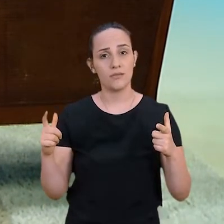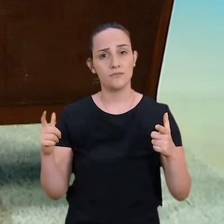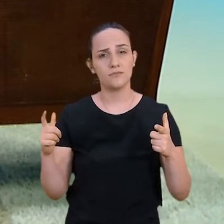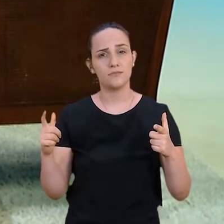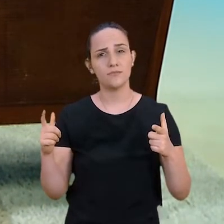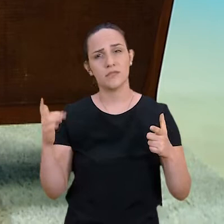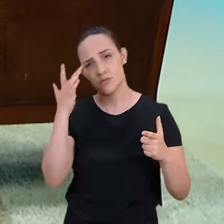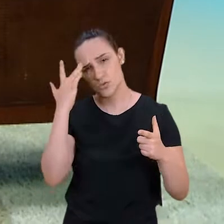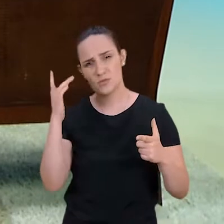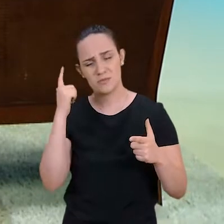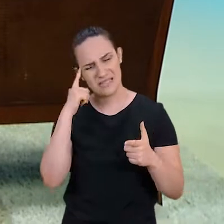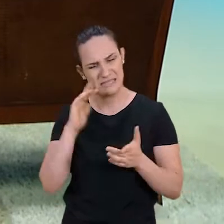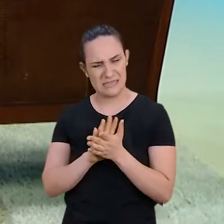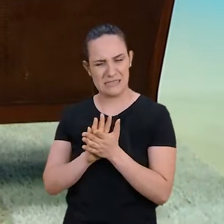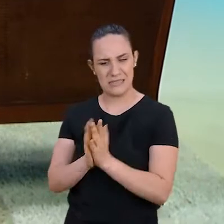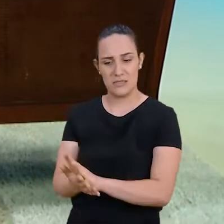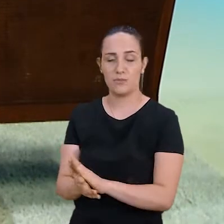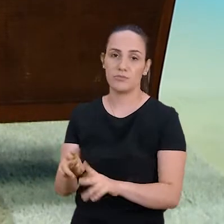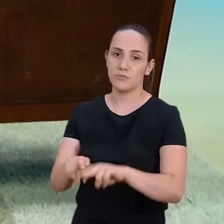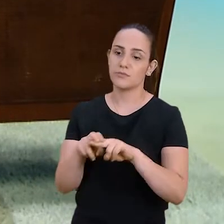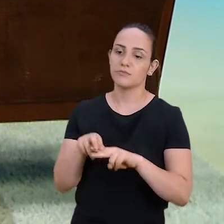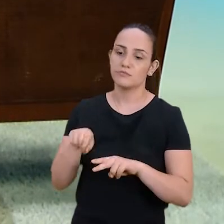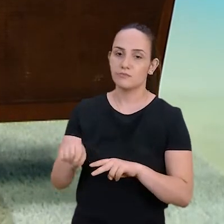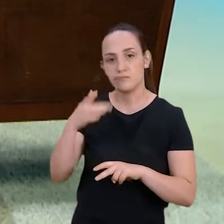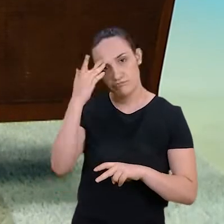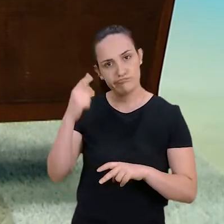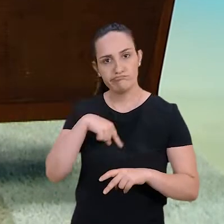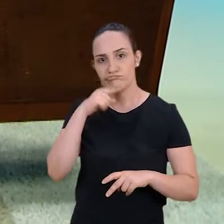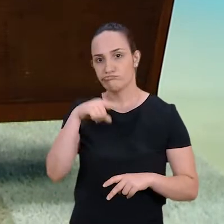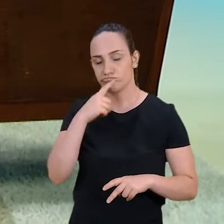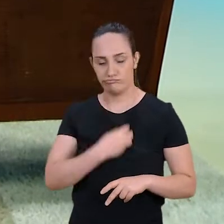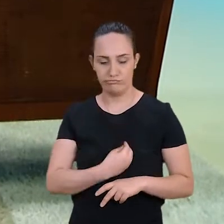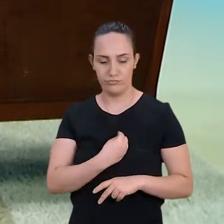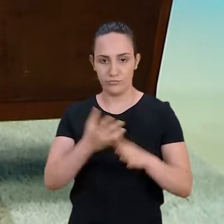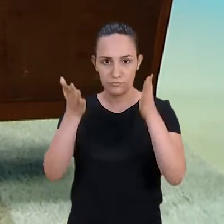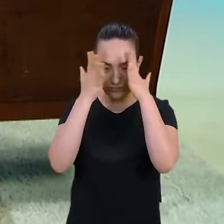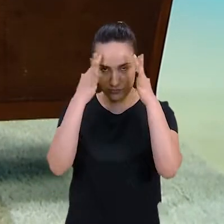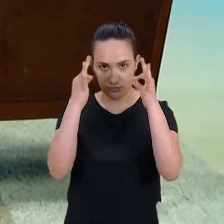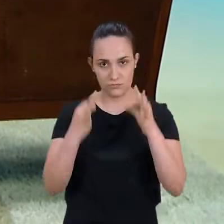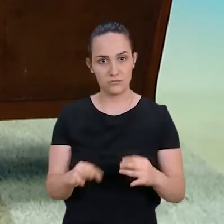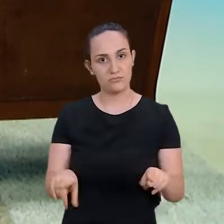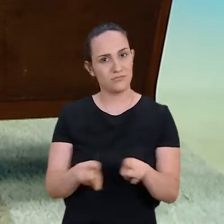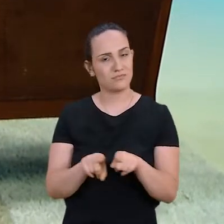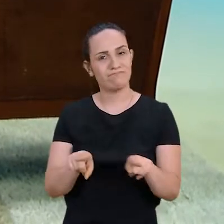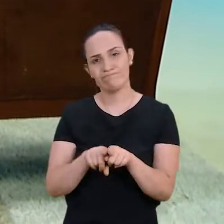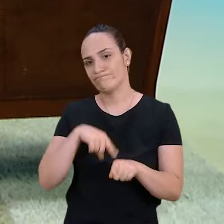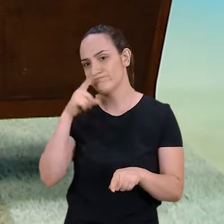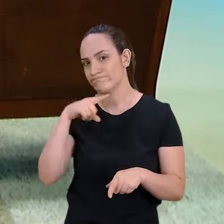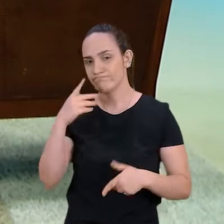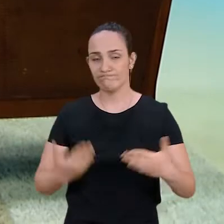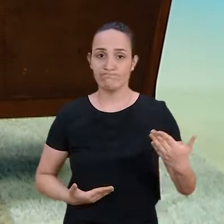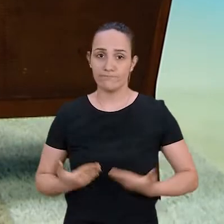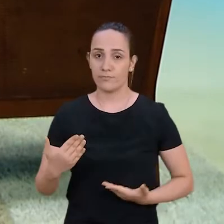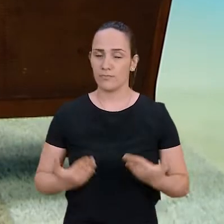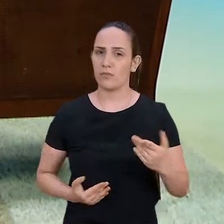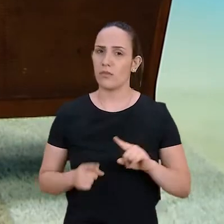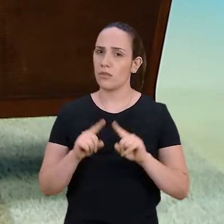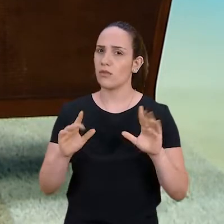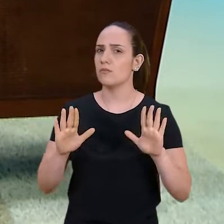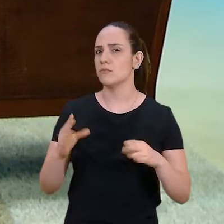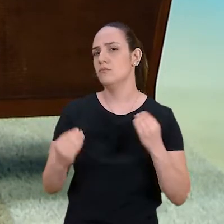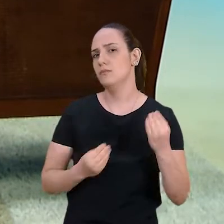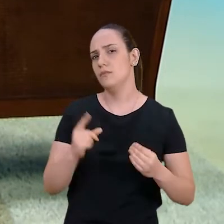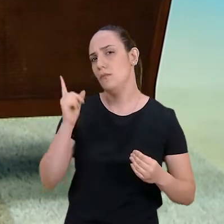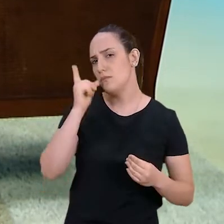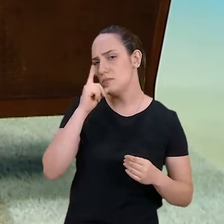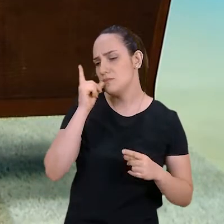vezes, a discriminação impede que essas pessoas conquistem uma vida digna e direito de acesso aos serviços. E